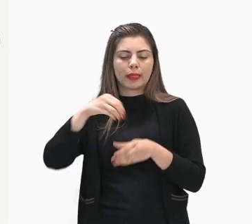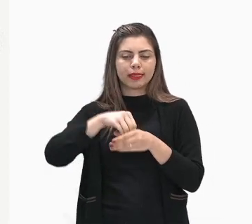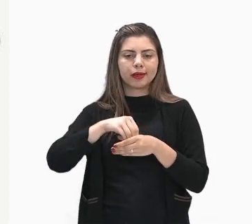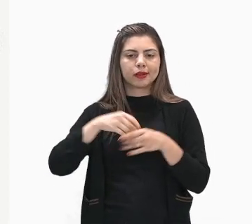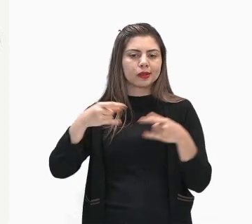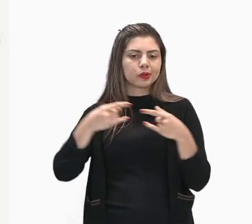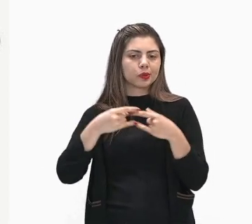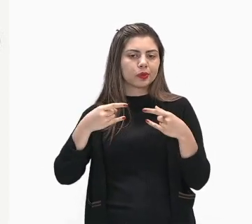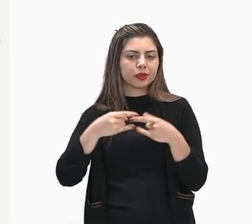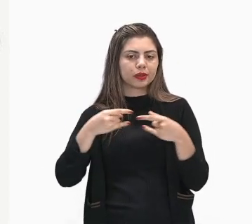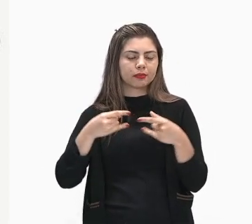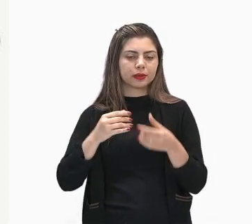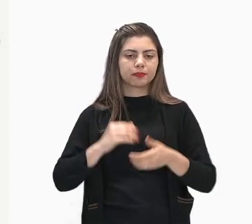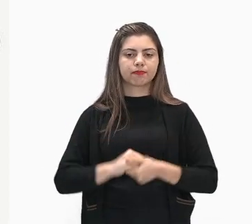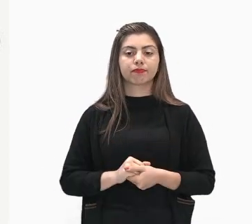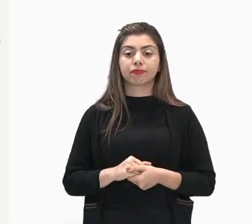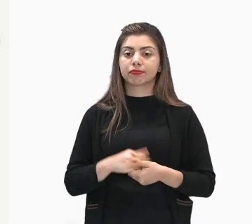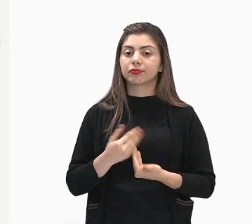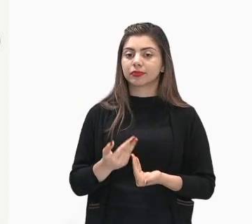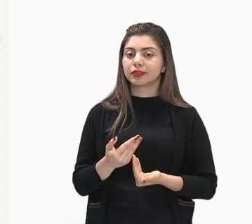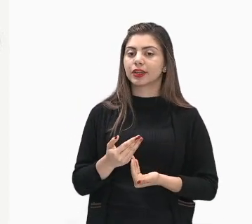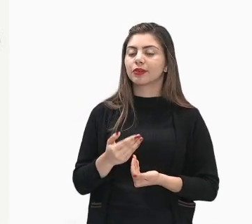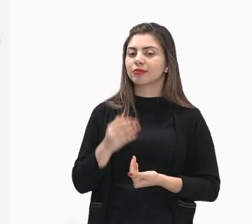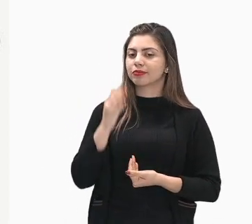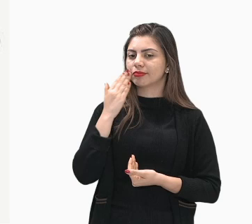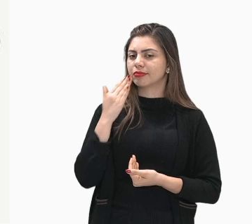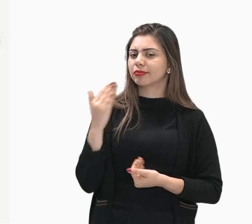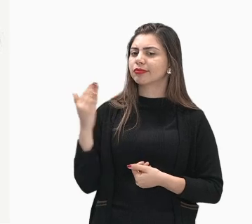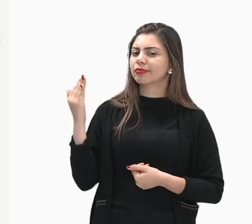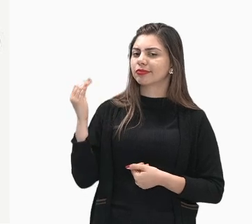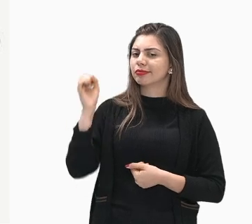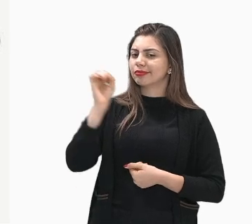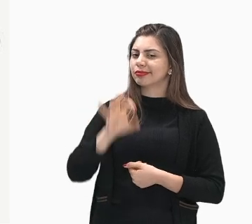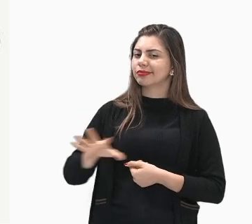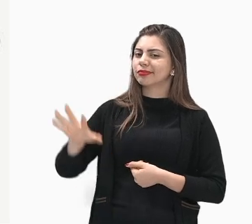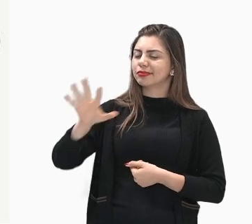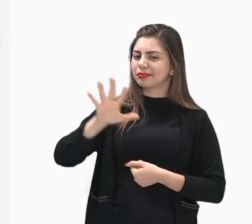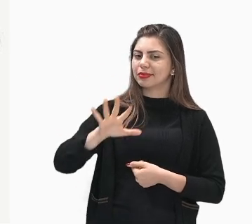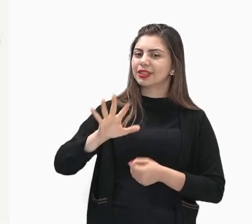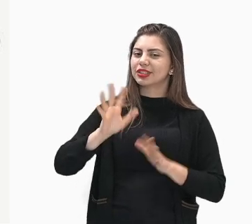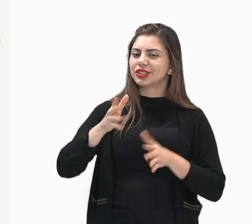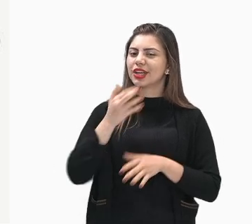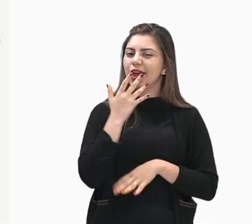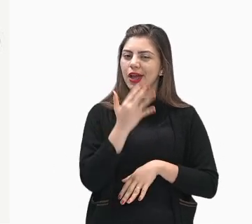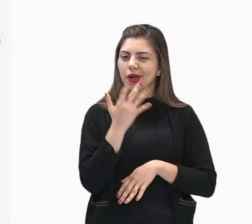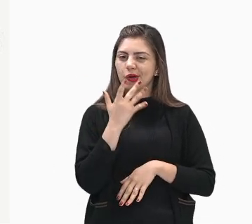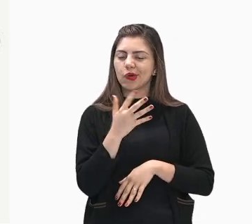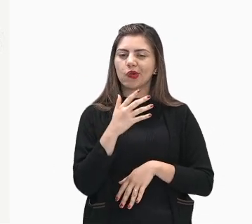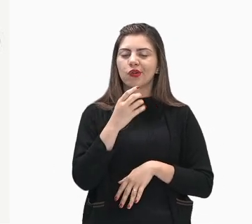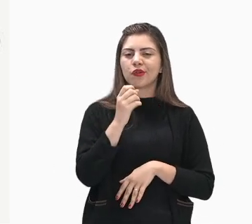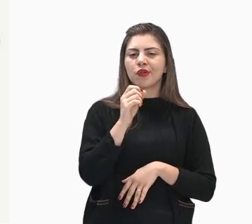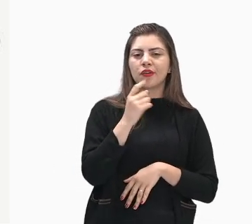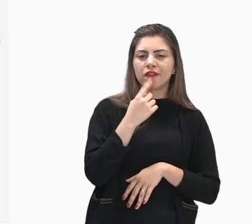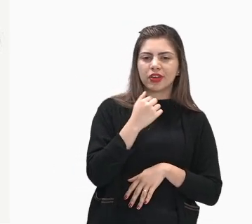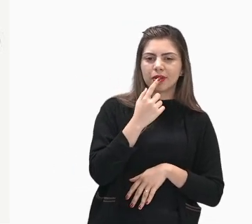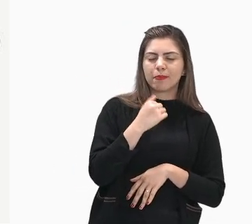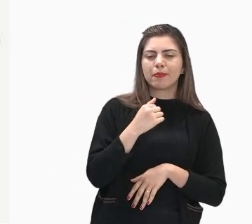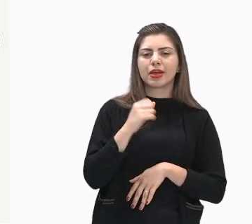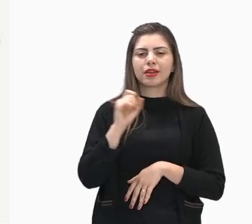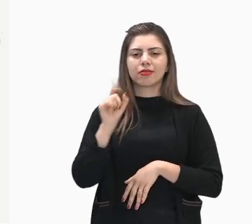gente pegar um ímã, porque aí o ímã já está pintadinho, né? Você vê vermelhinho e azulzinho. O vermelhinho é o polo